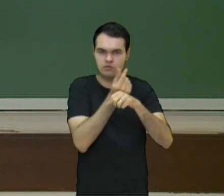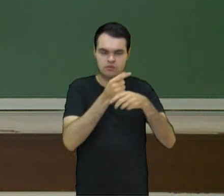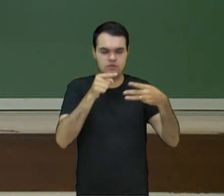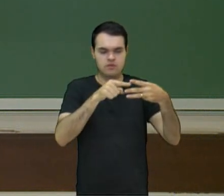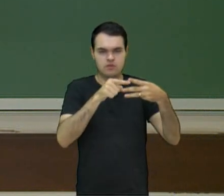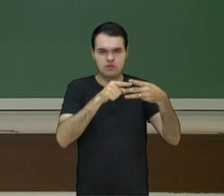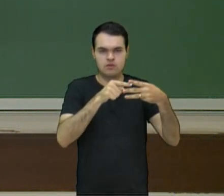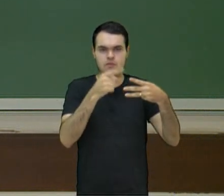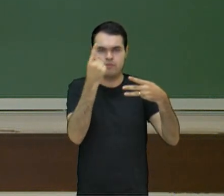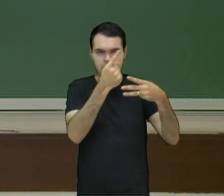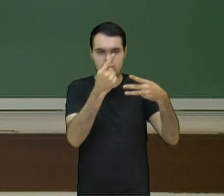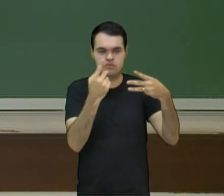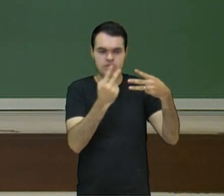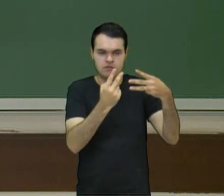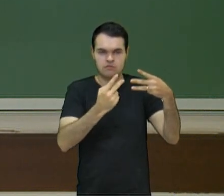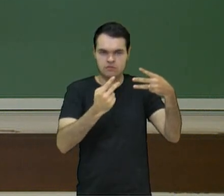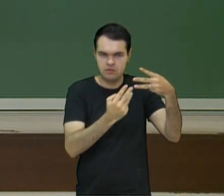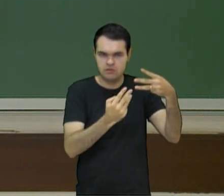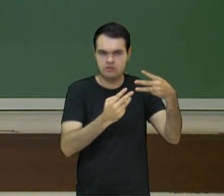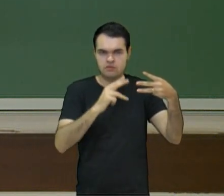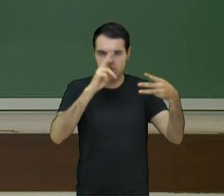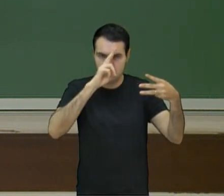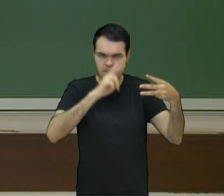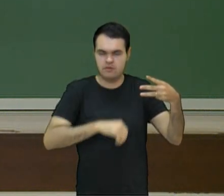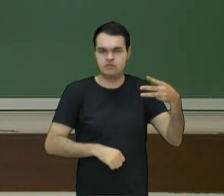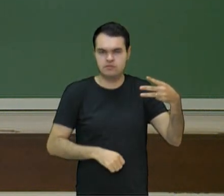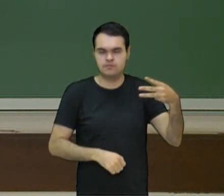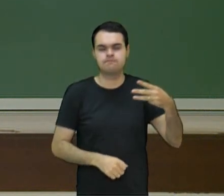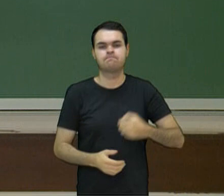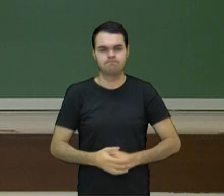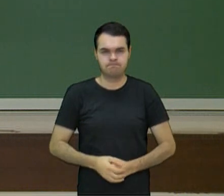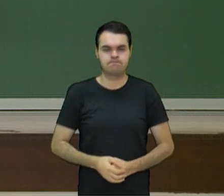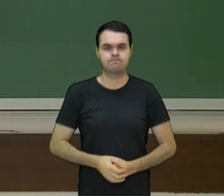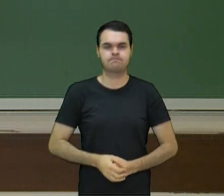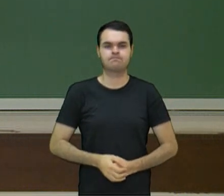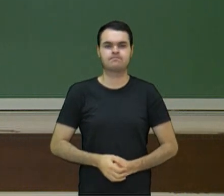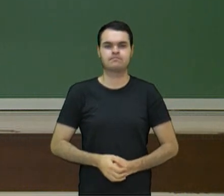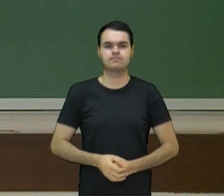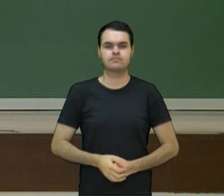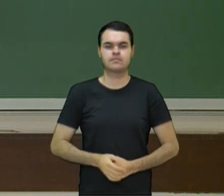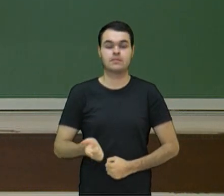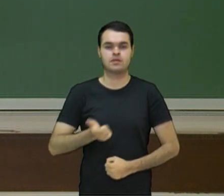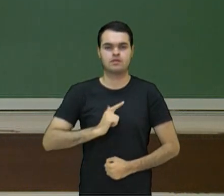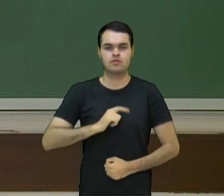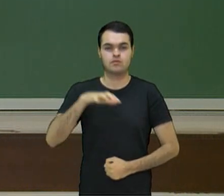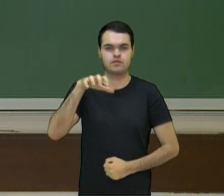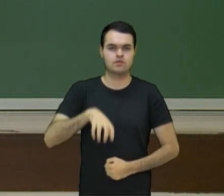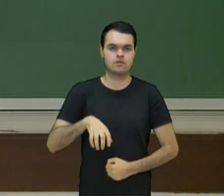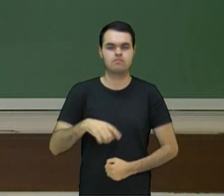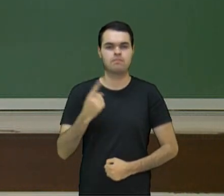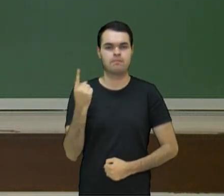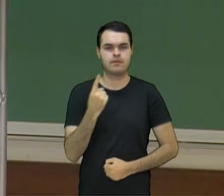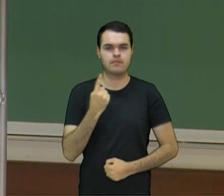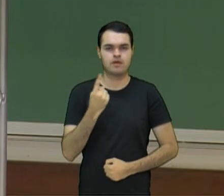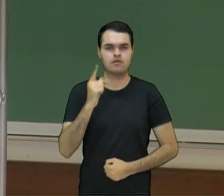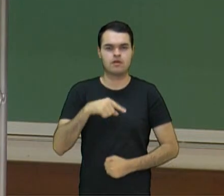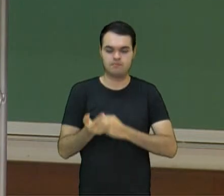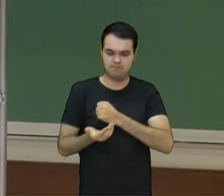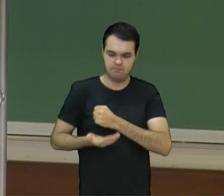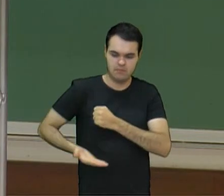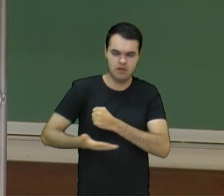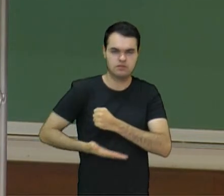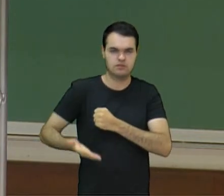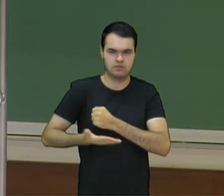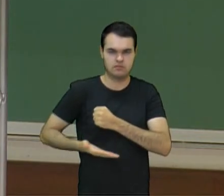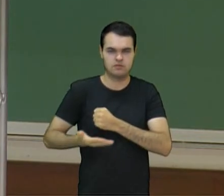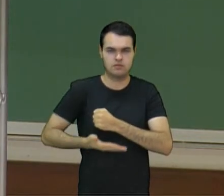primário, secundário e o terciário? Então vamos a eles. Nós temos no setor primário, no setor de base da